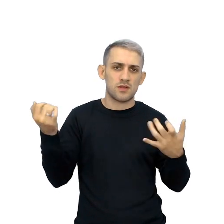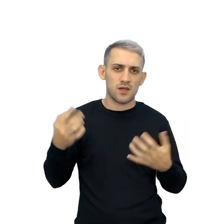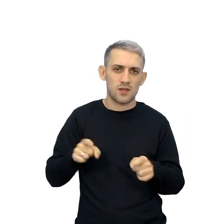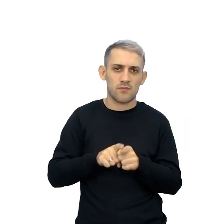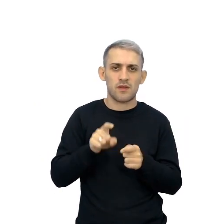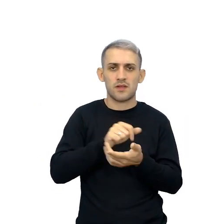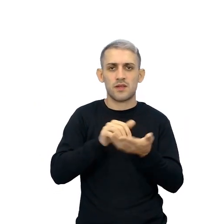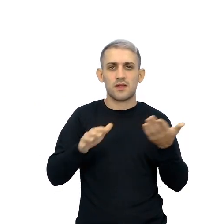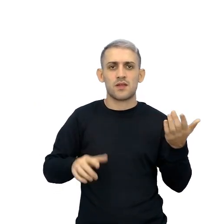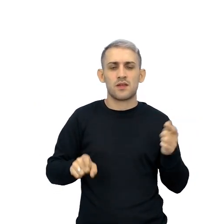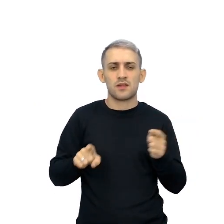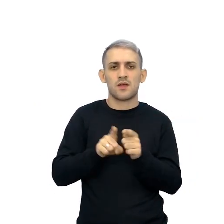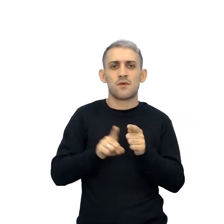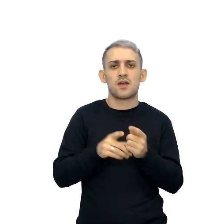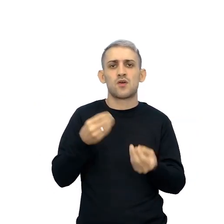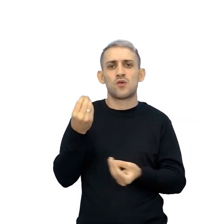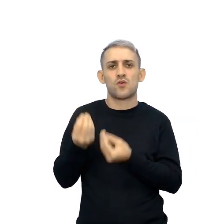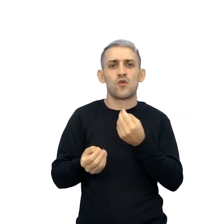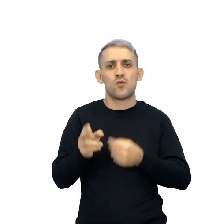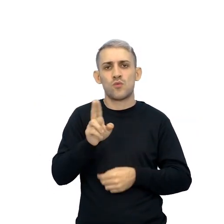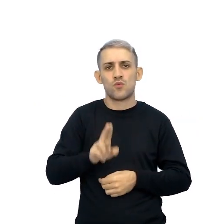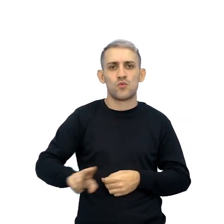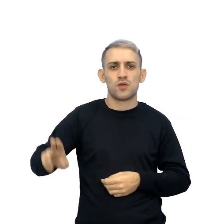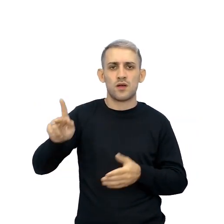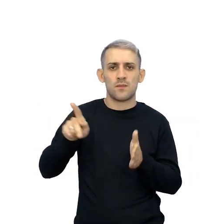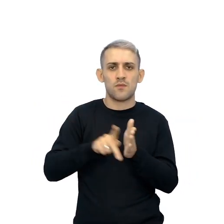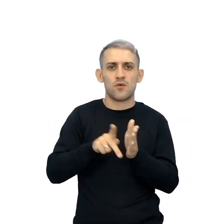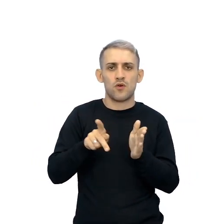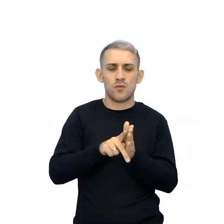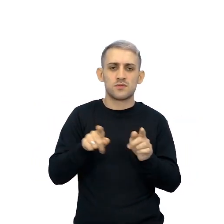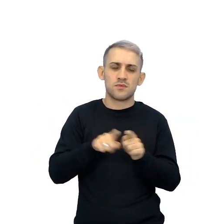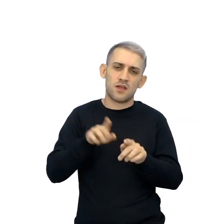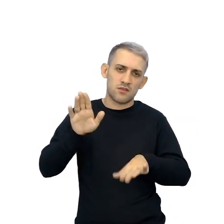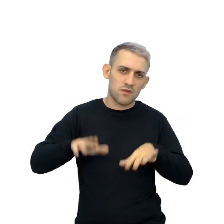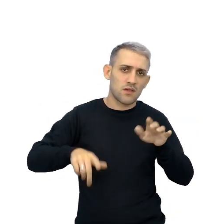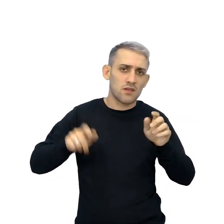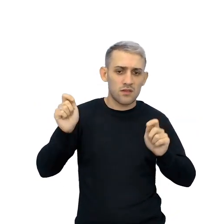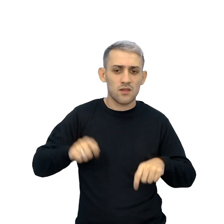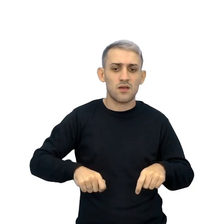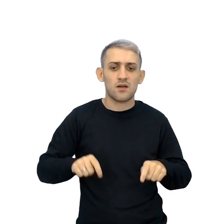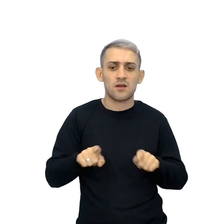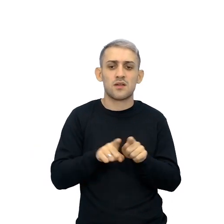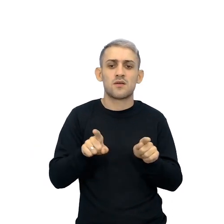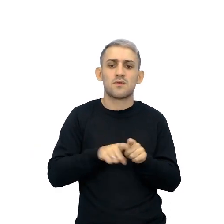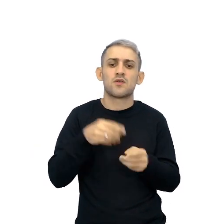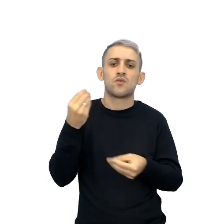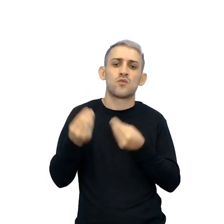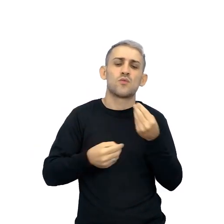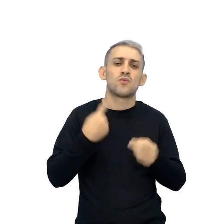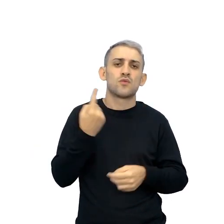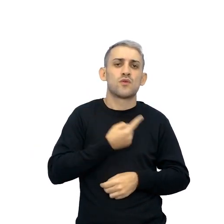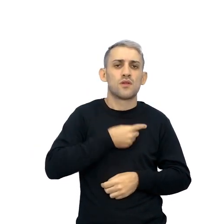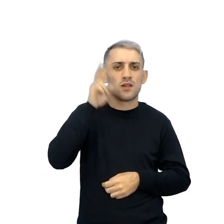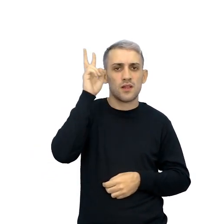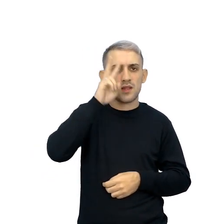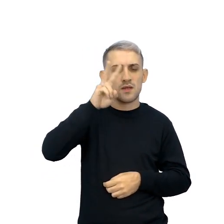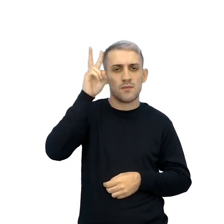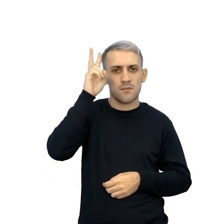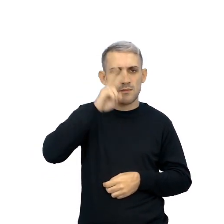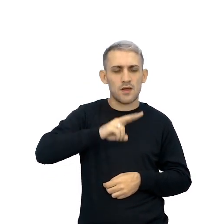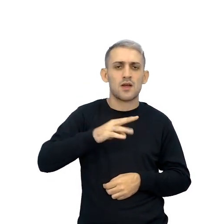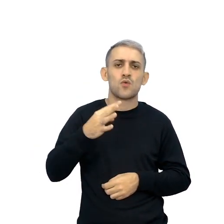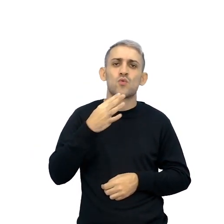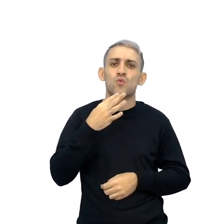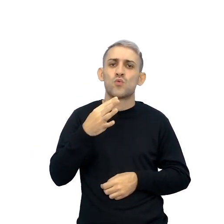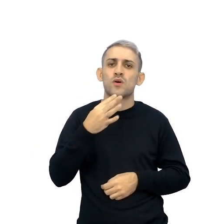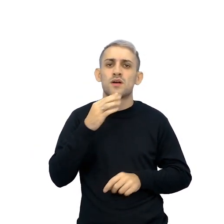e também fala de utilizar o princípio multiplicativo quando for possível, né? E também de reconhecer essa questão do reconhecimento